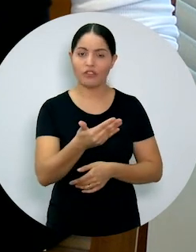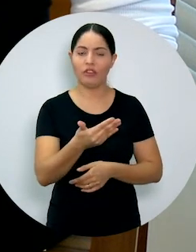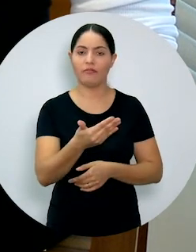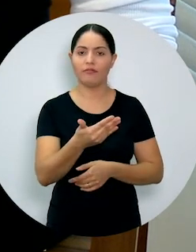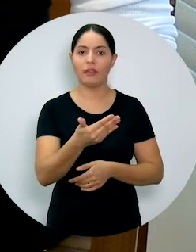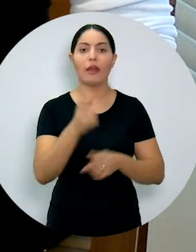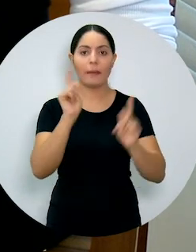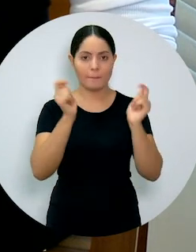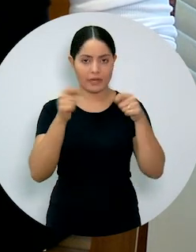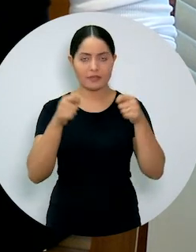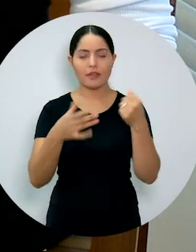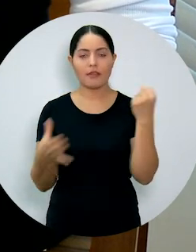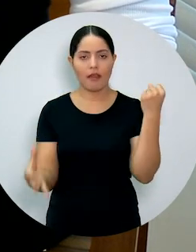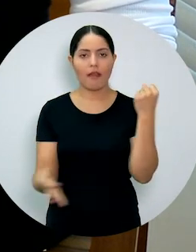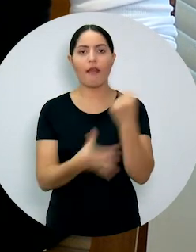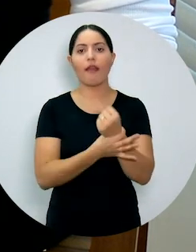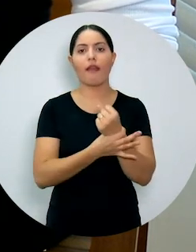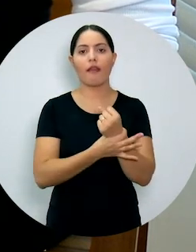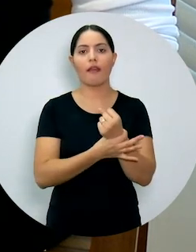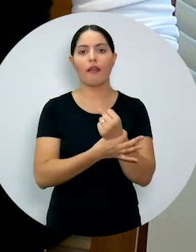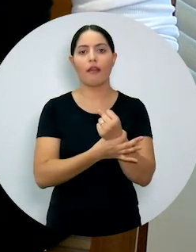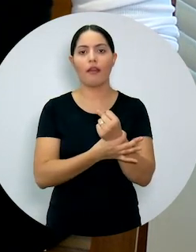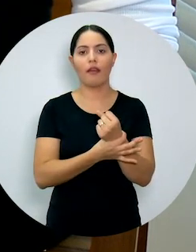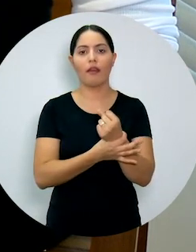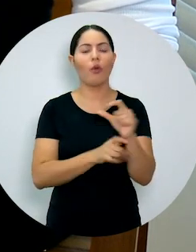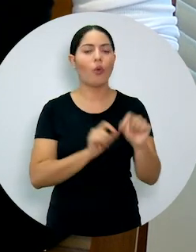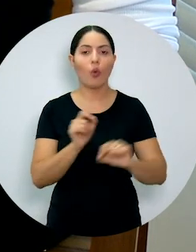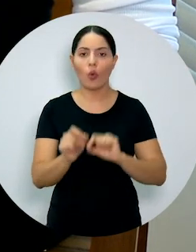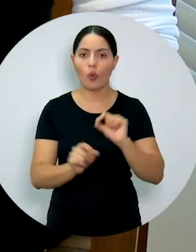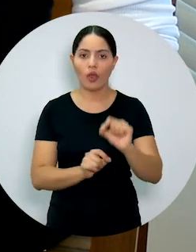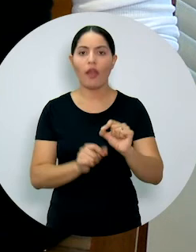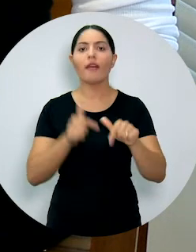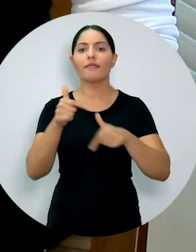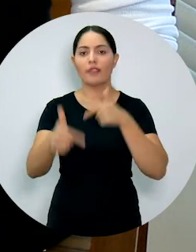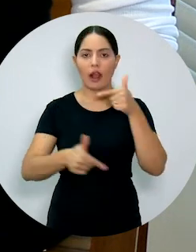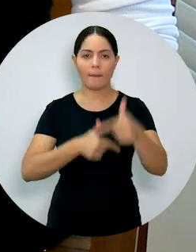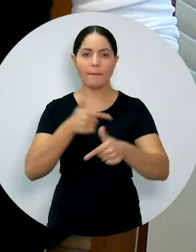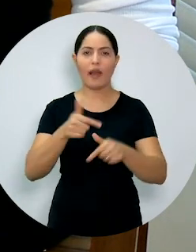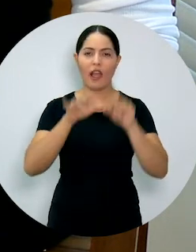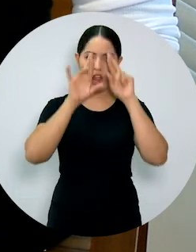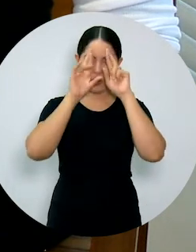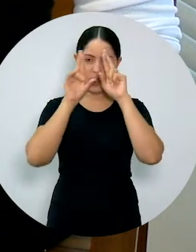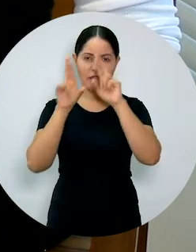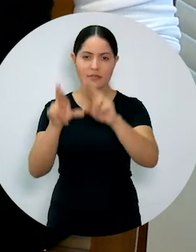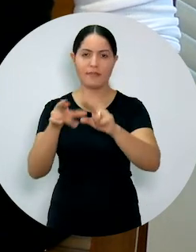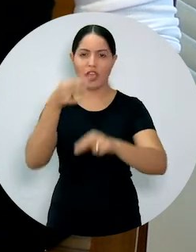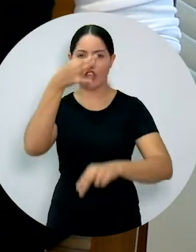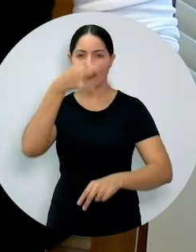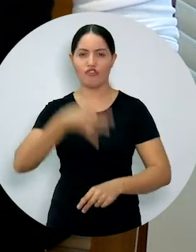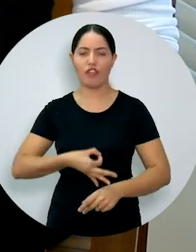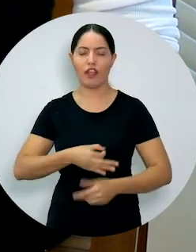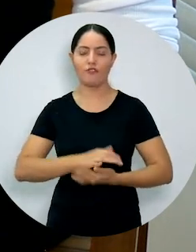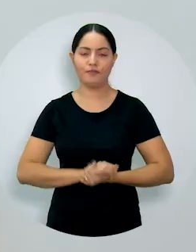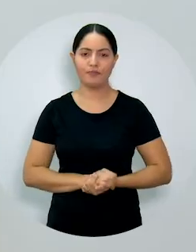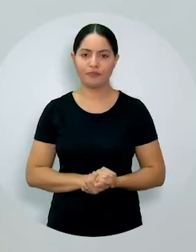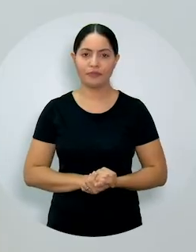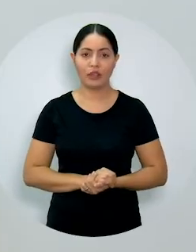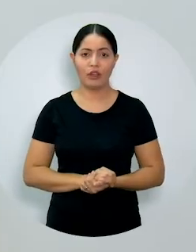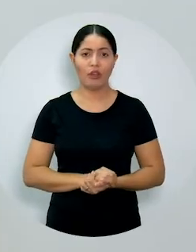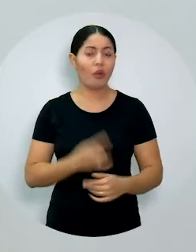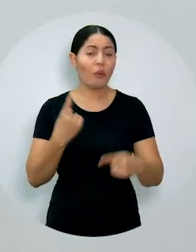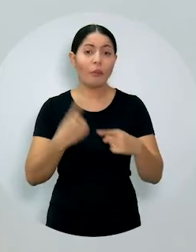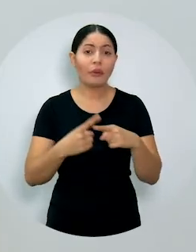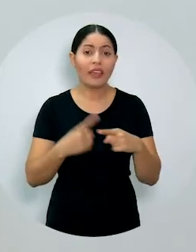garantido a ele, ao advogado, as condições de trabalho, de respeito. Não é? Porque